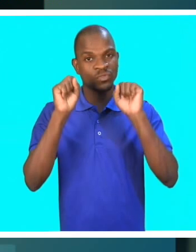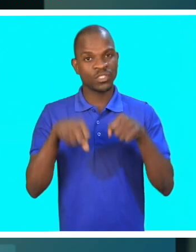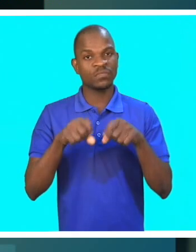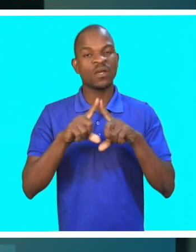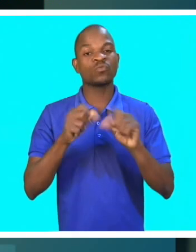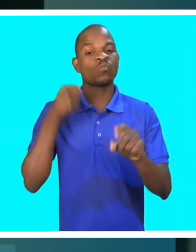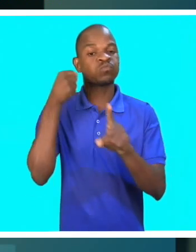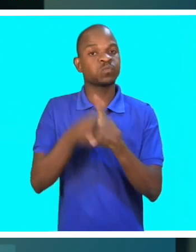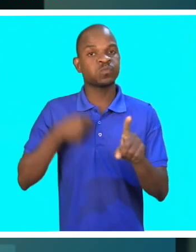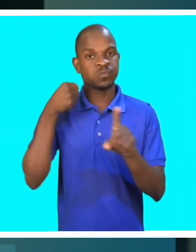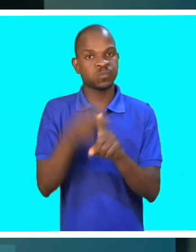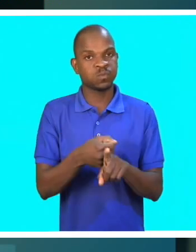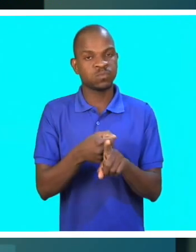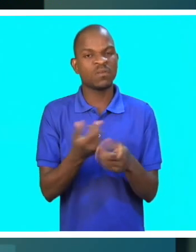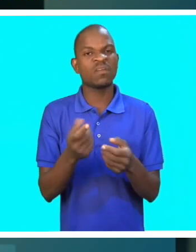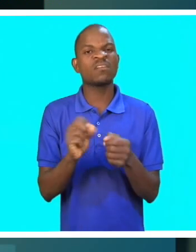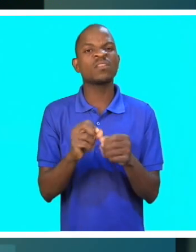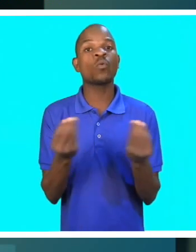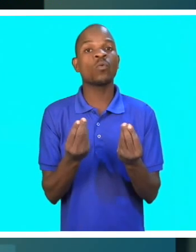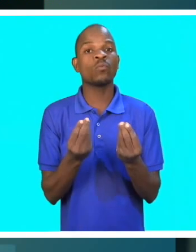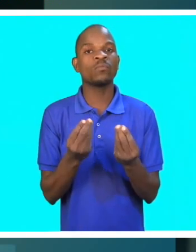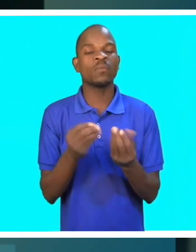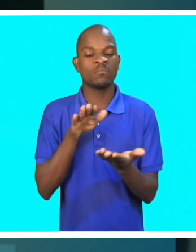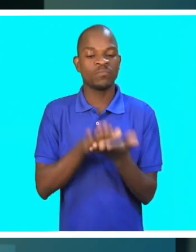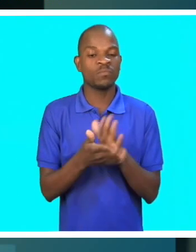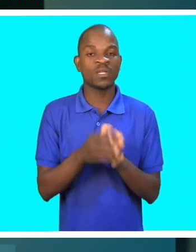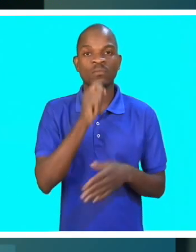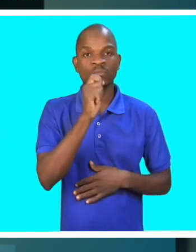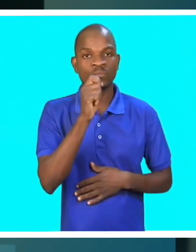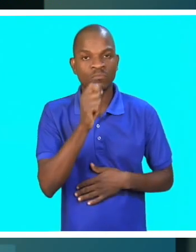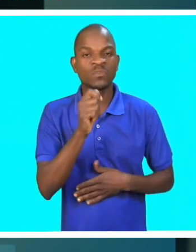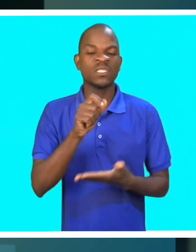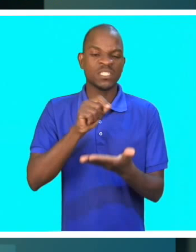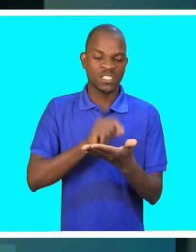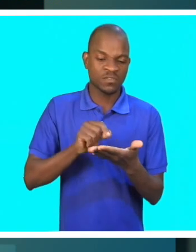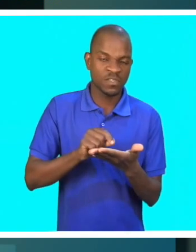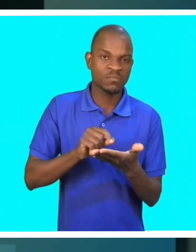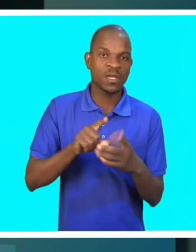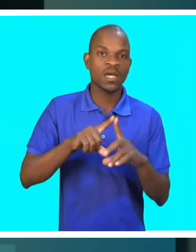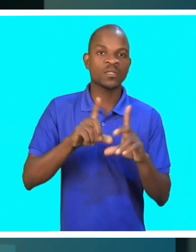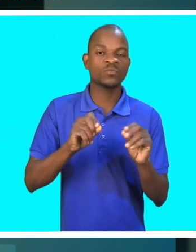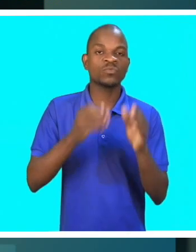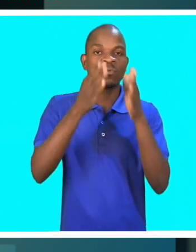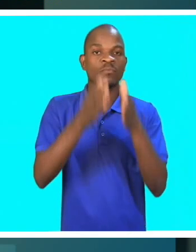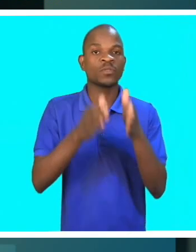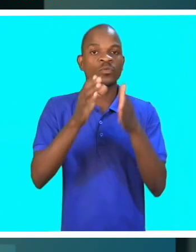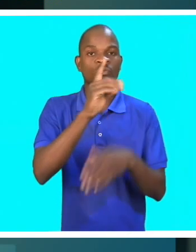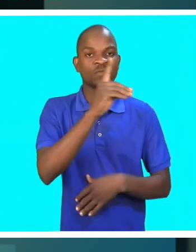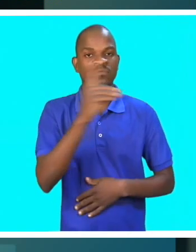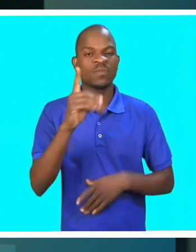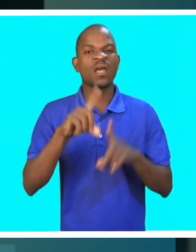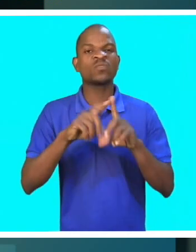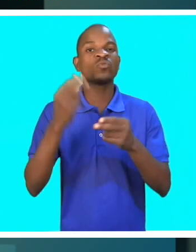Eu faço a minha advocacia, escrevendo matérias na área da deficiência, isto